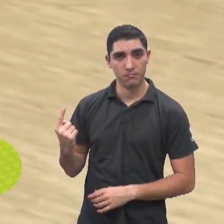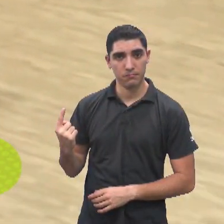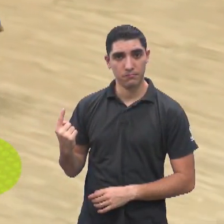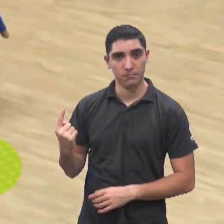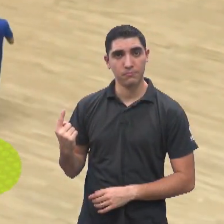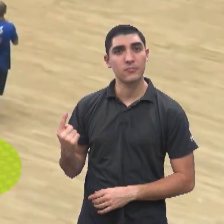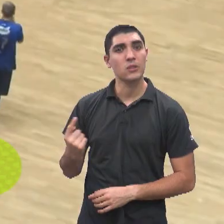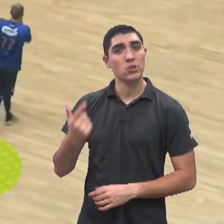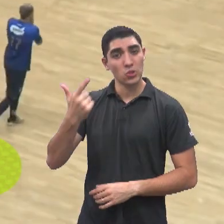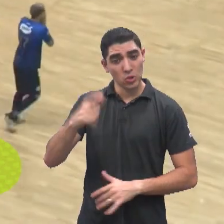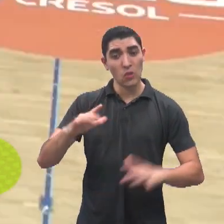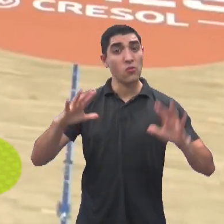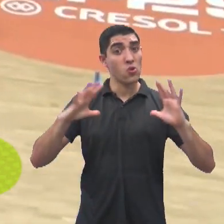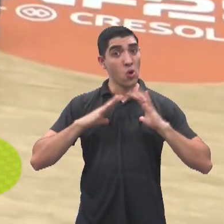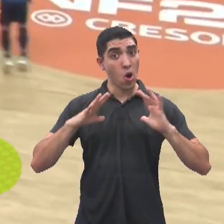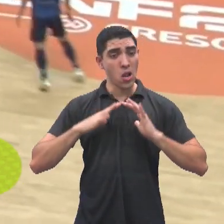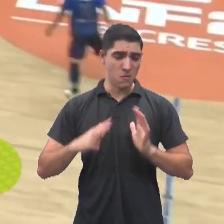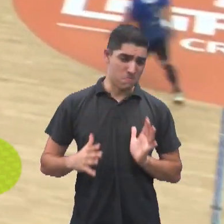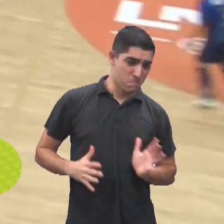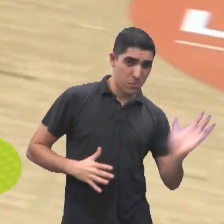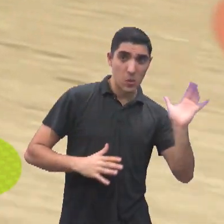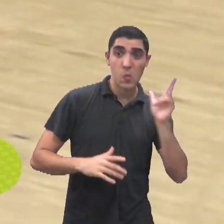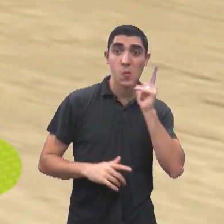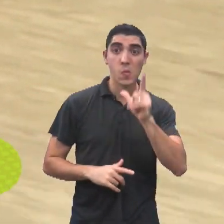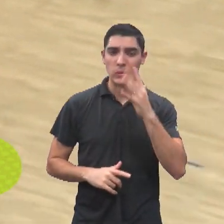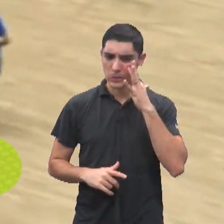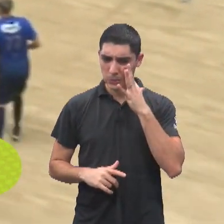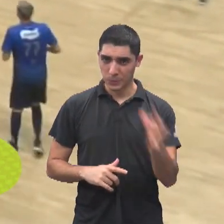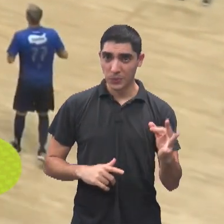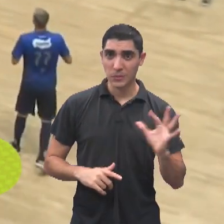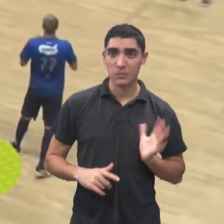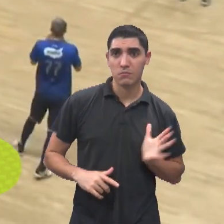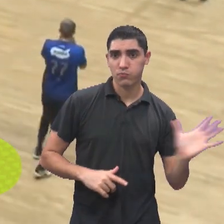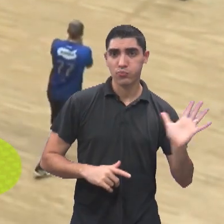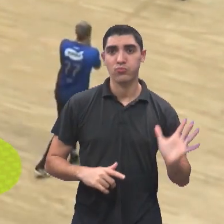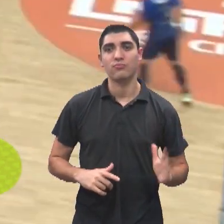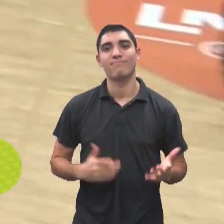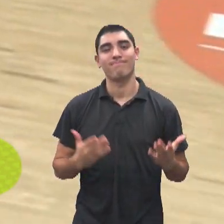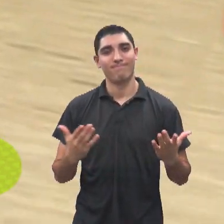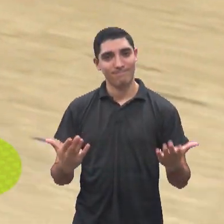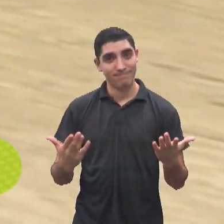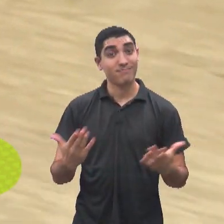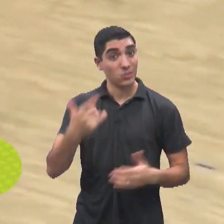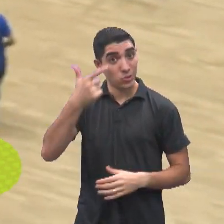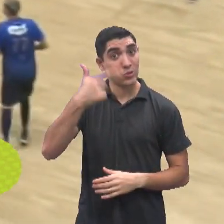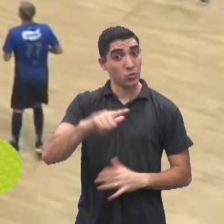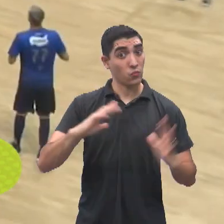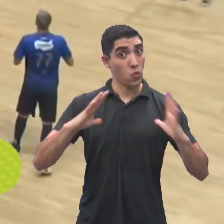deu só um toquinho para David no reflexo fazer a defesa. Mais um milagre do goleiro do São José no